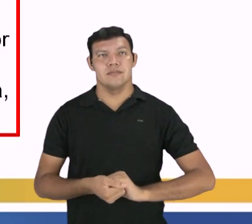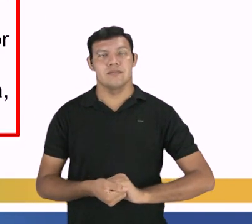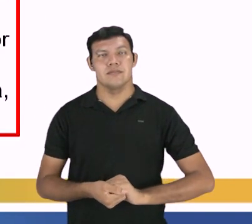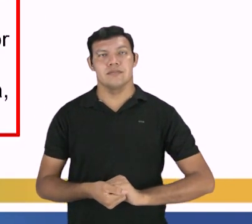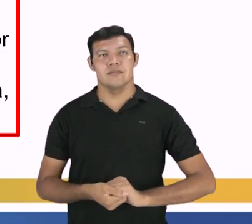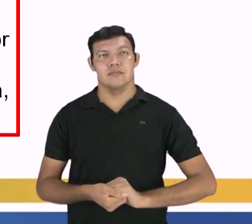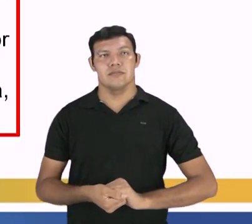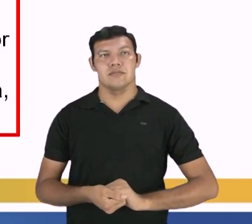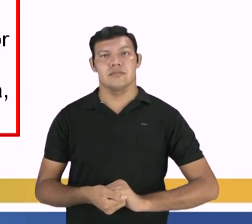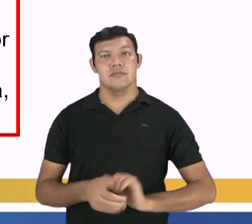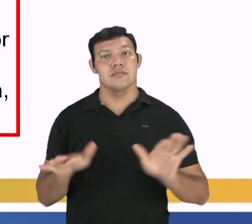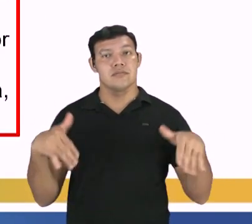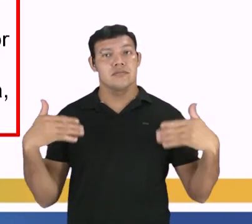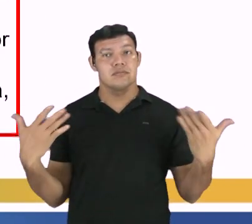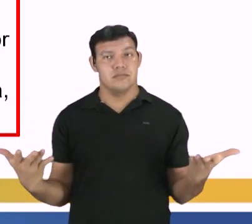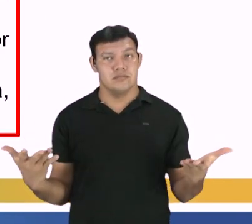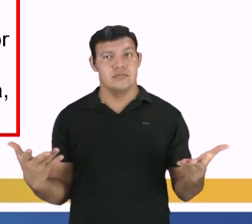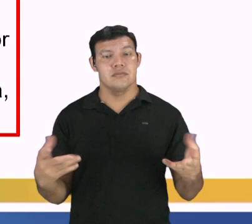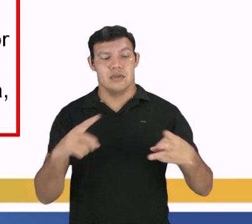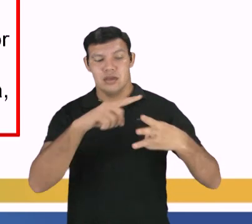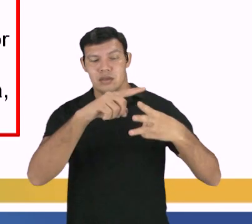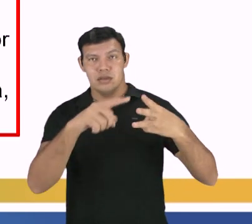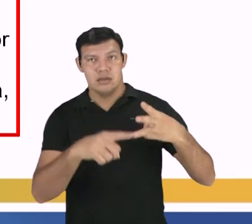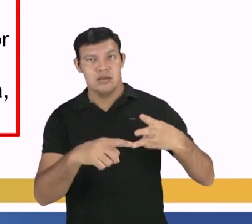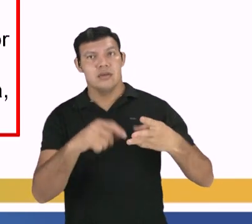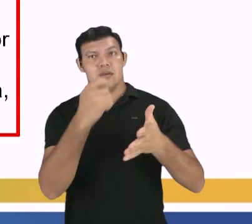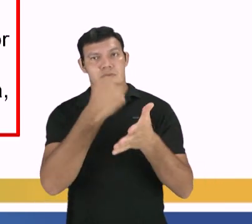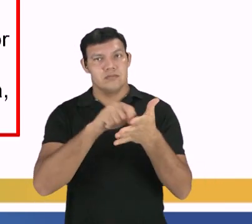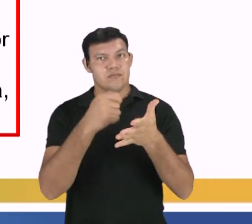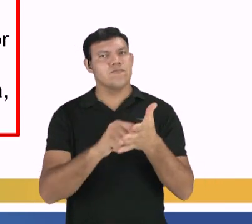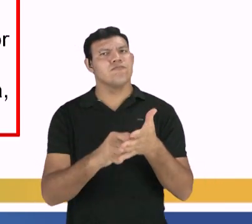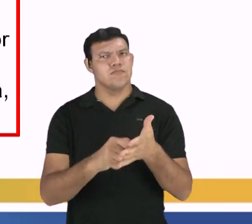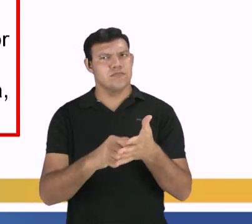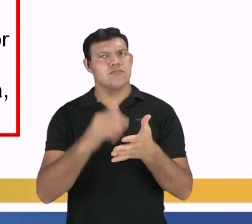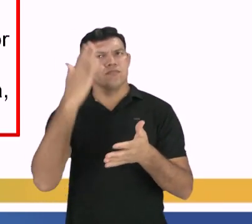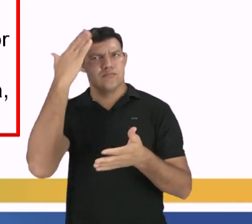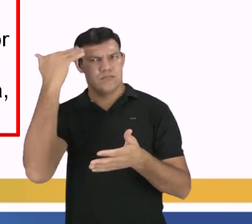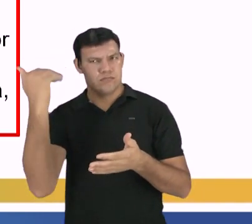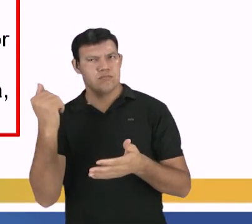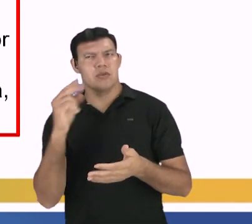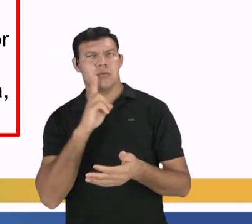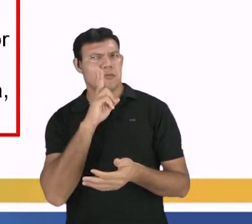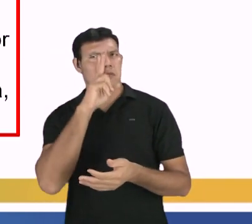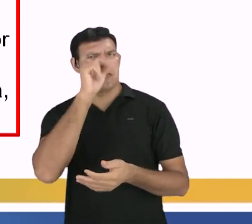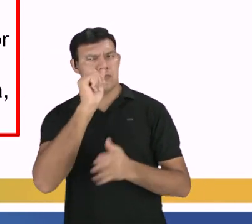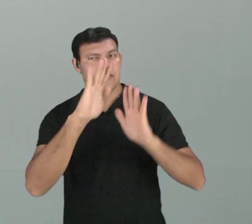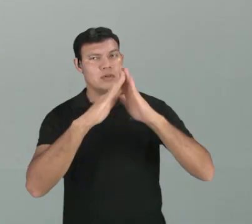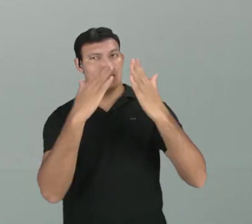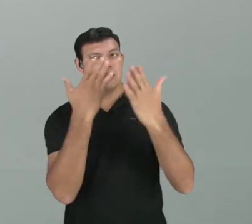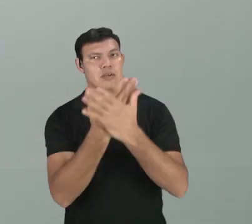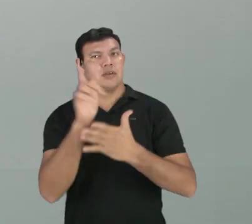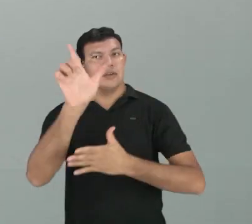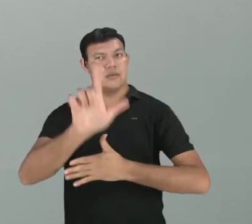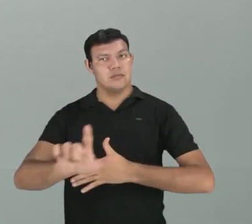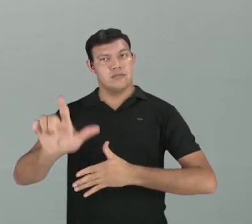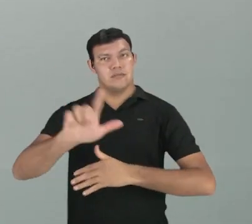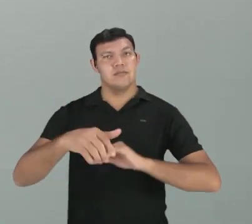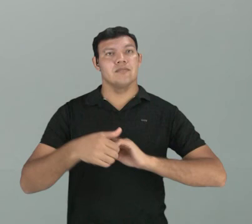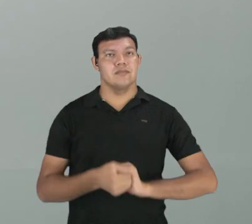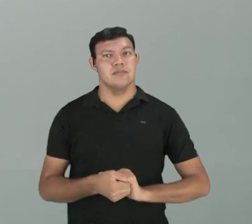tá bom? Então, esses três eram aí os fortes nomes dentro dessa escola literária, tá certo?